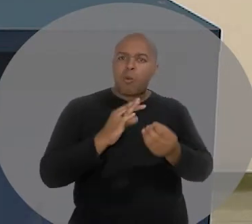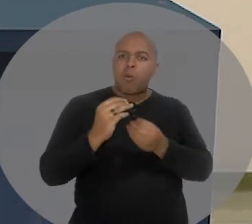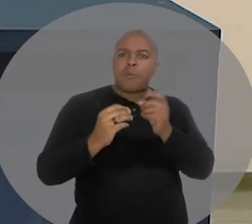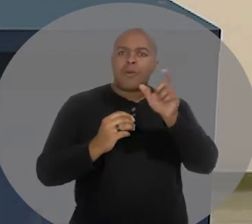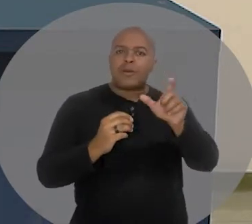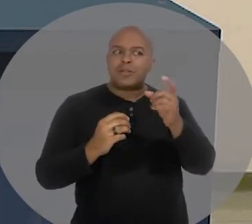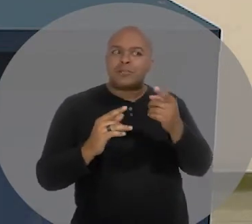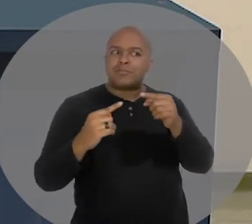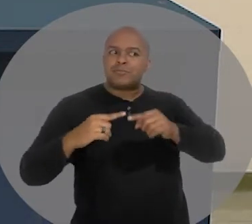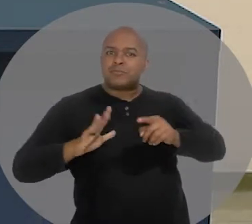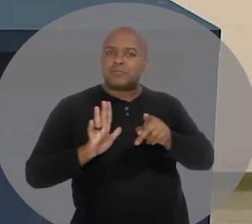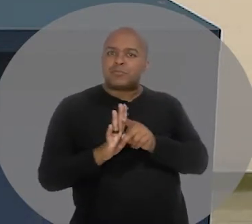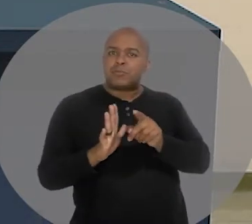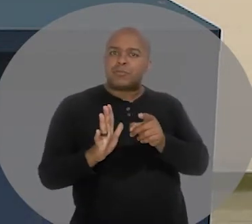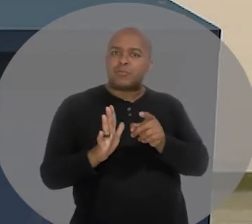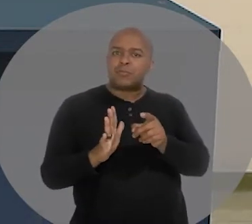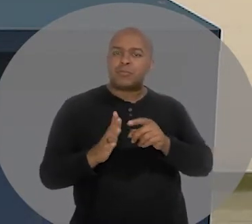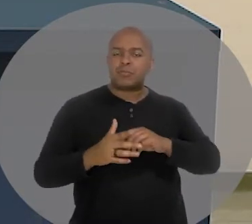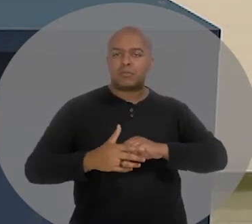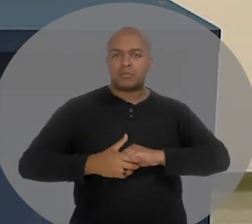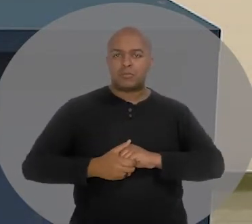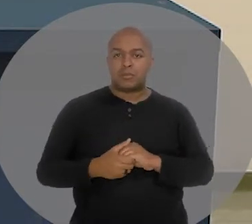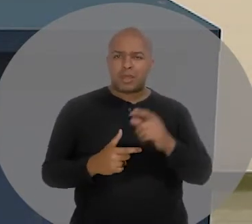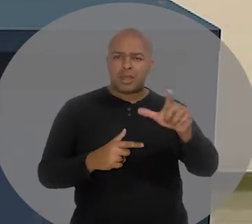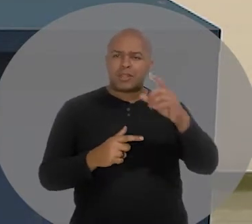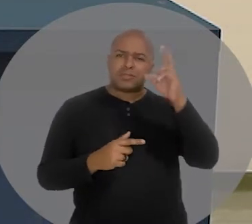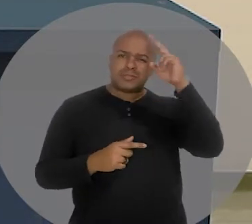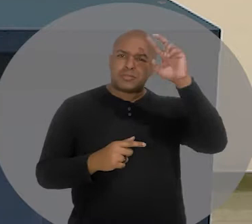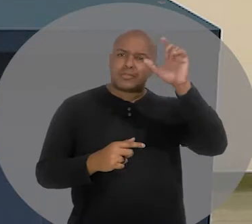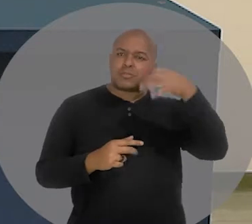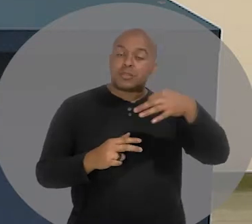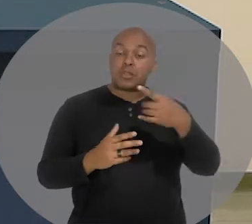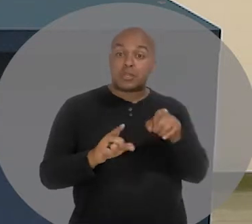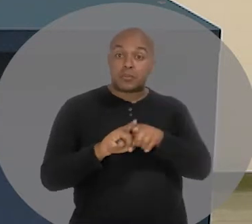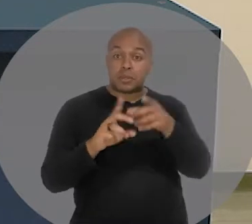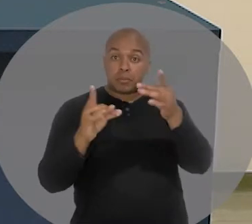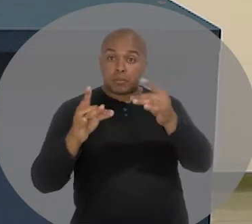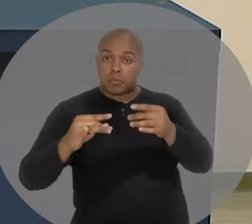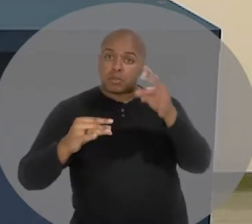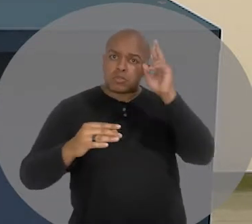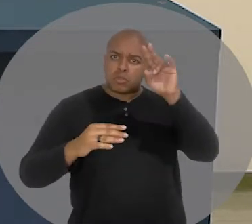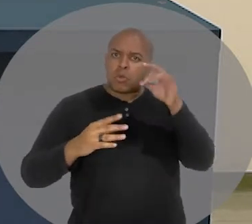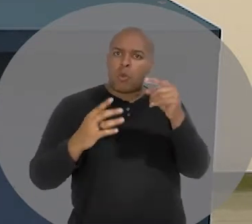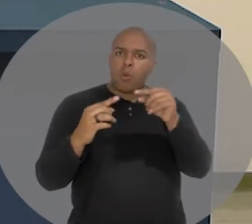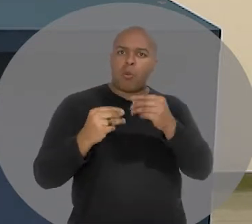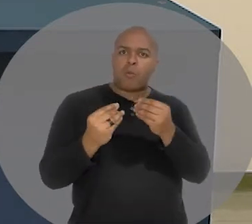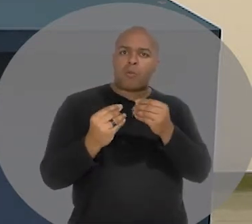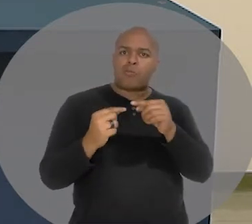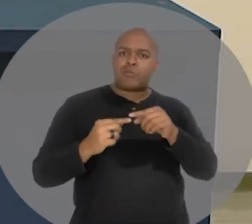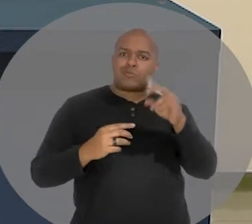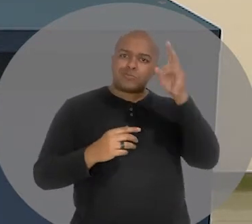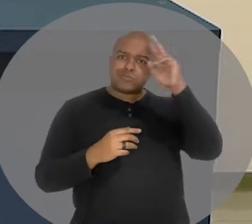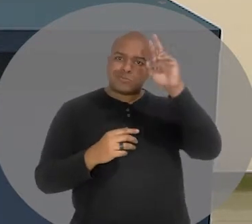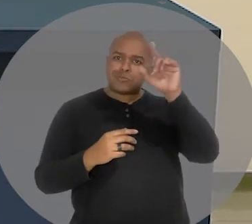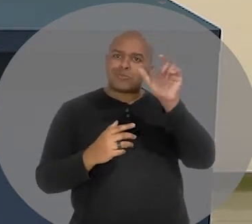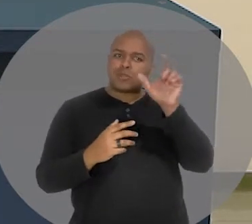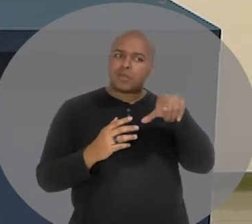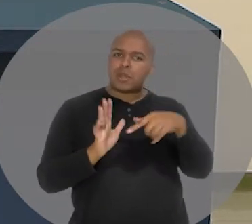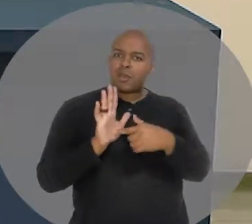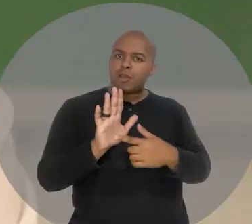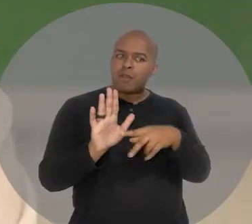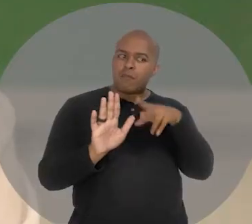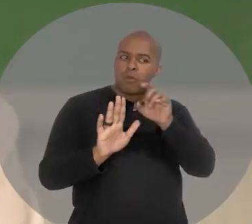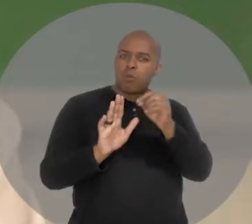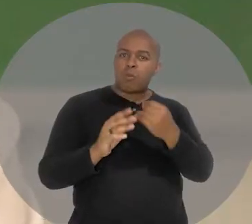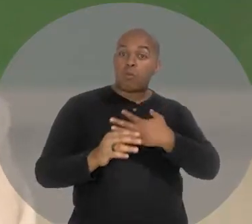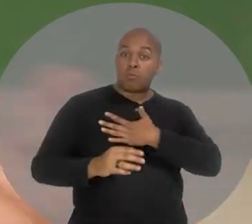lida com essas histórias, e ela classifica essas histórias como histórias que reforçam